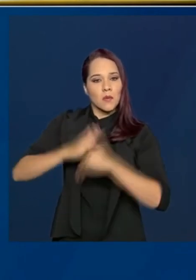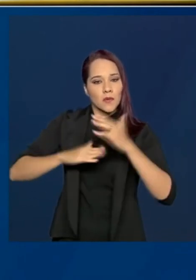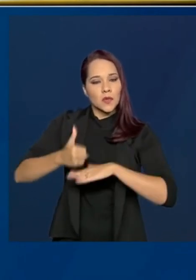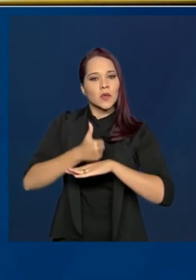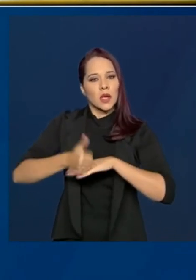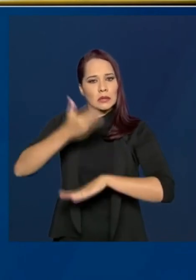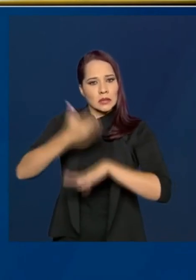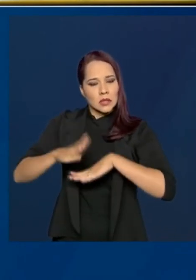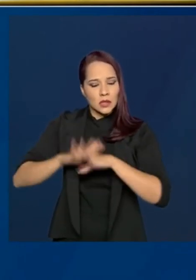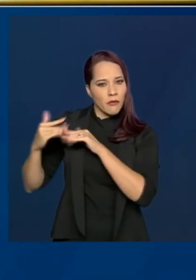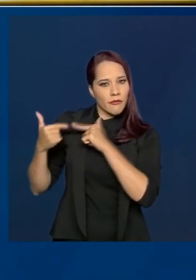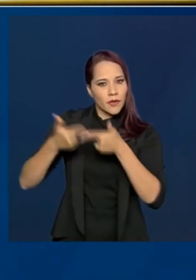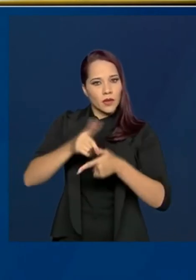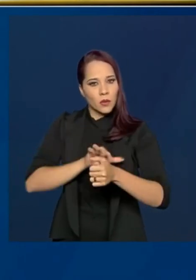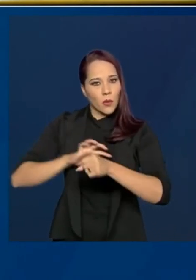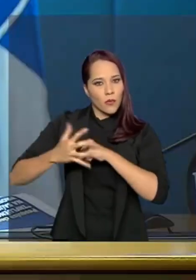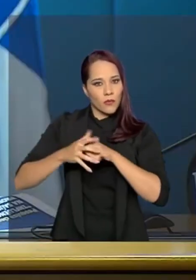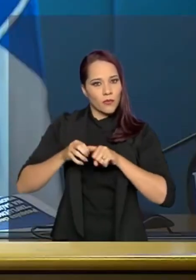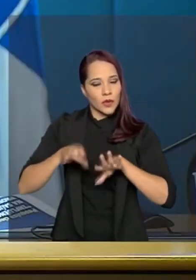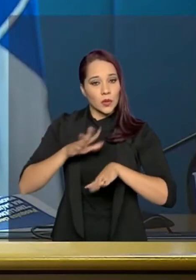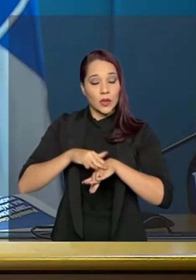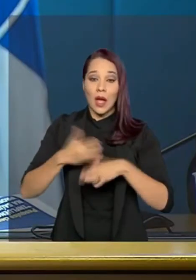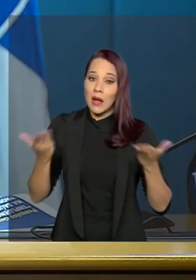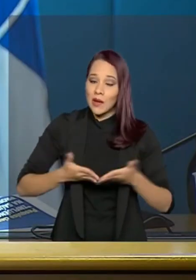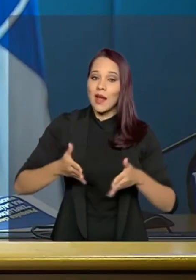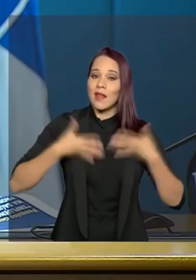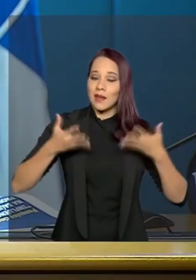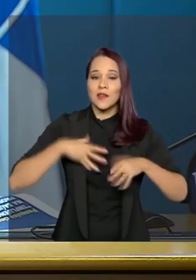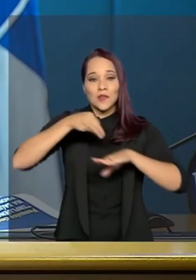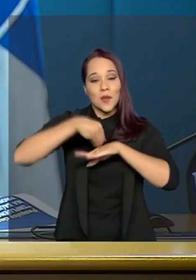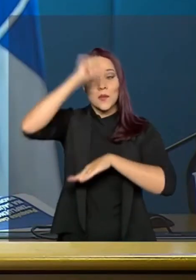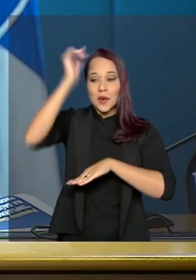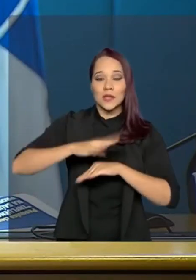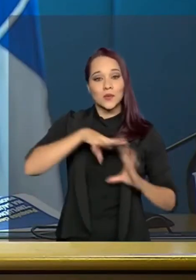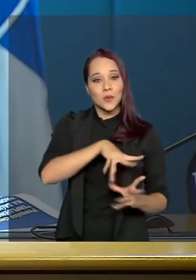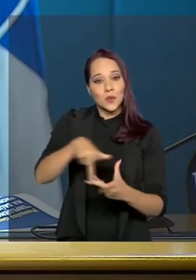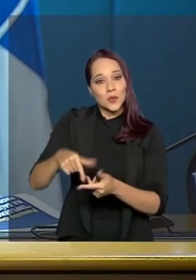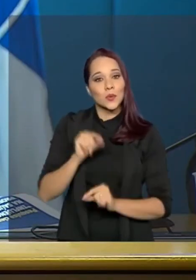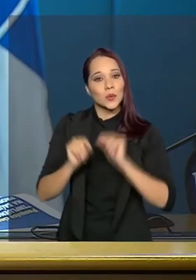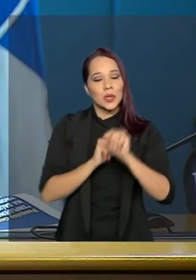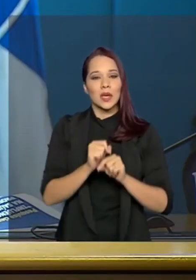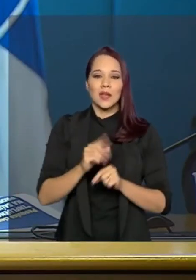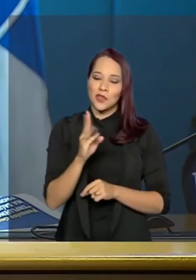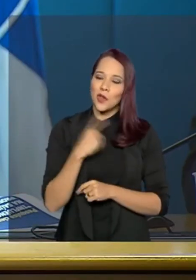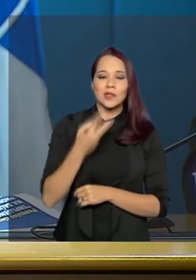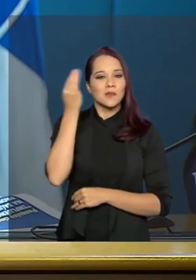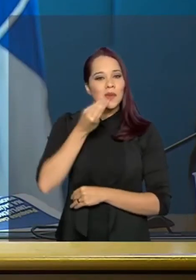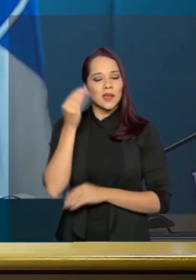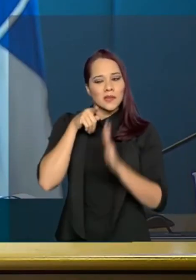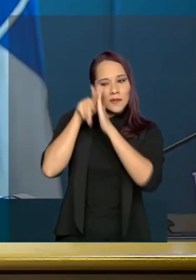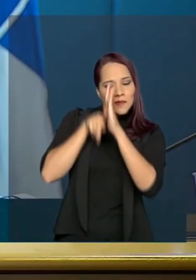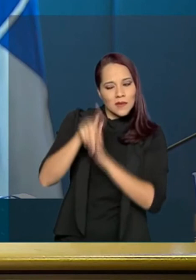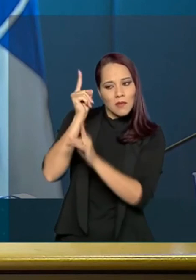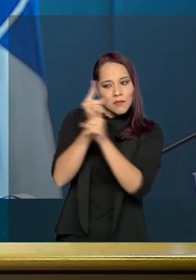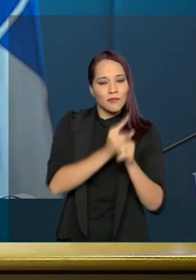para o enfrentamento da doença, e agora temos a alegria de compartilhar com o Brasil e com o mundo a nossa experiência de